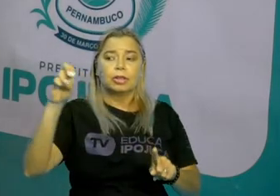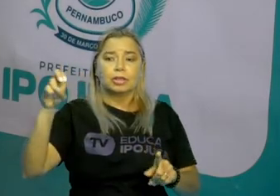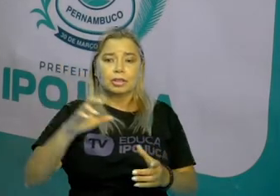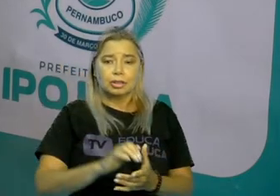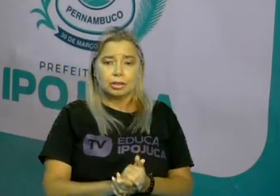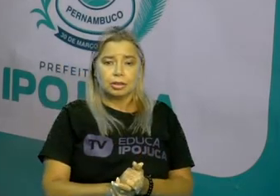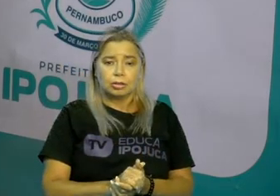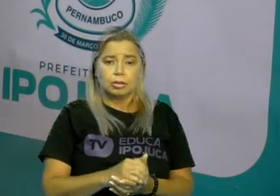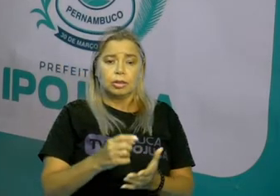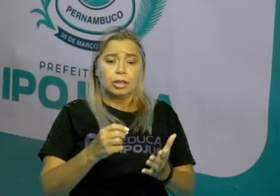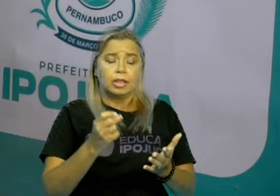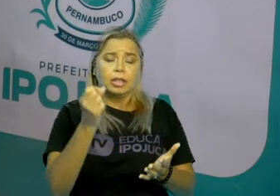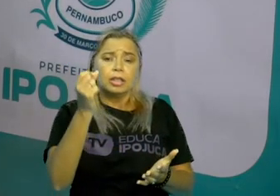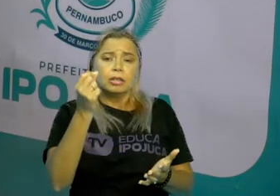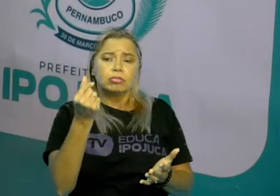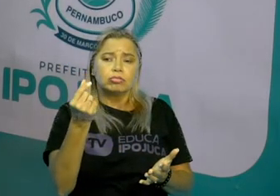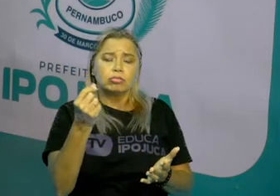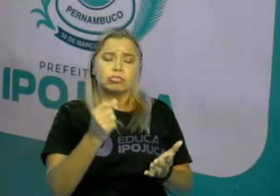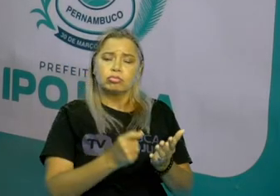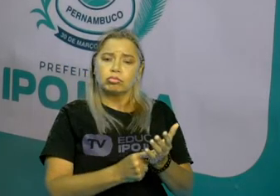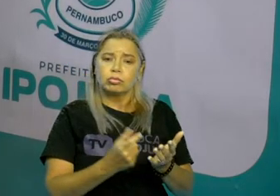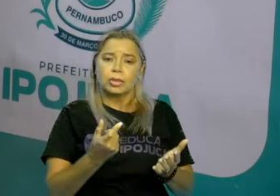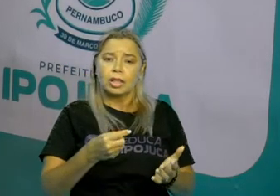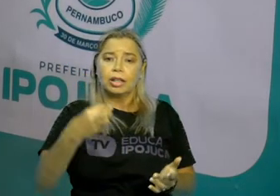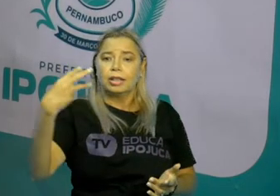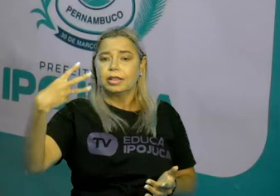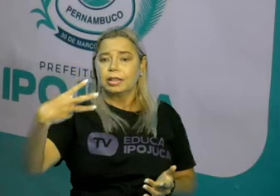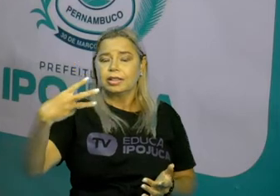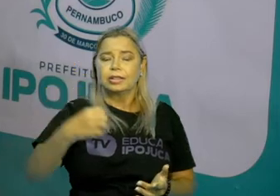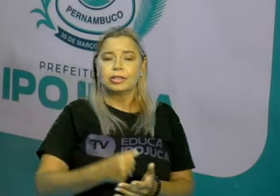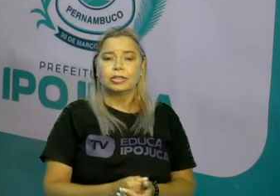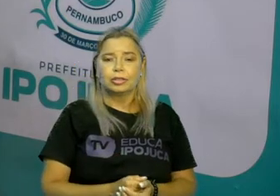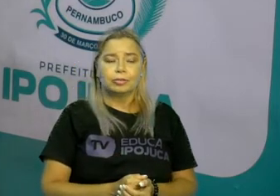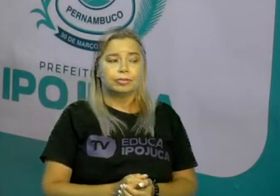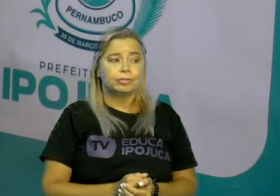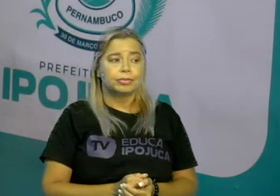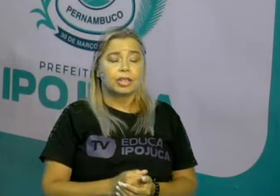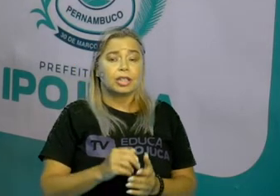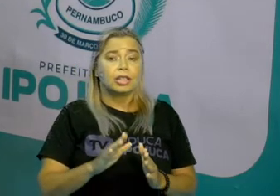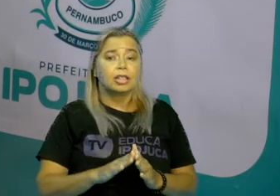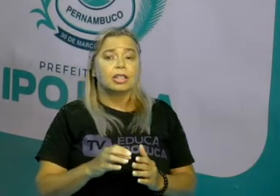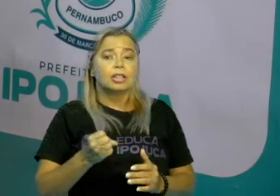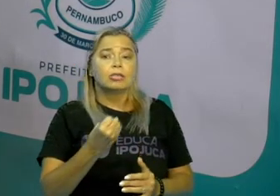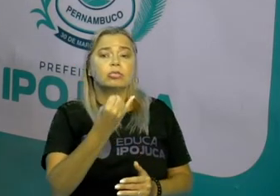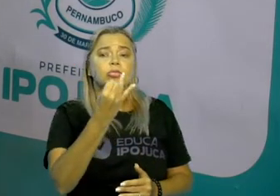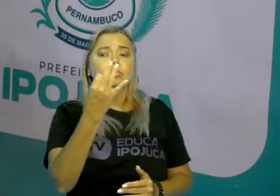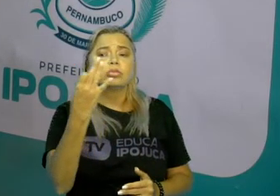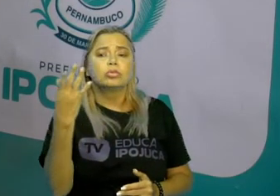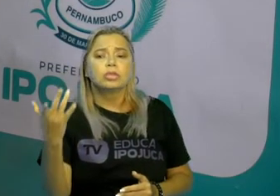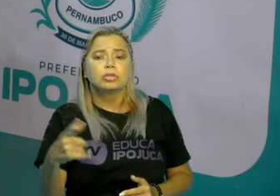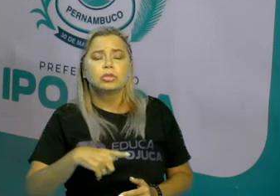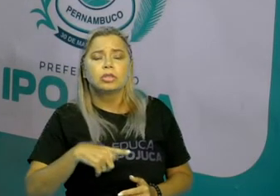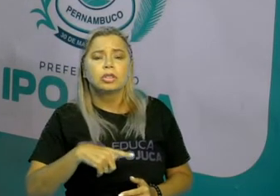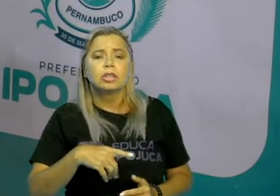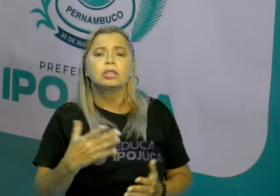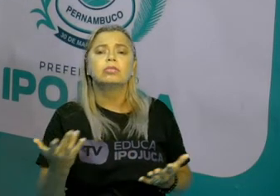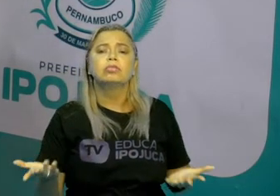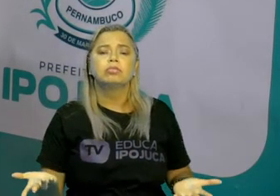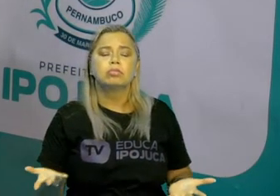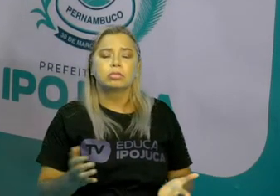moedas de um real e três moedas de um real o total Lucas vai ter quanto